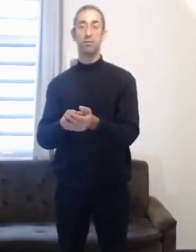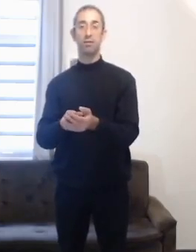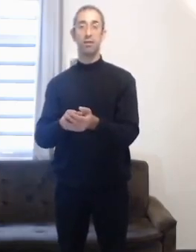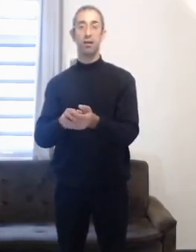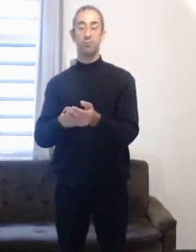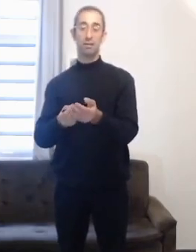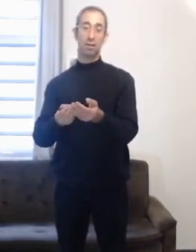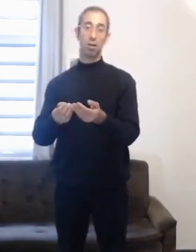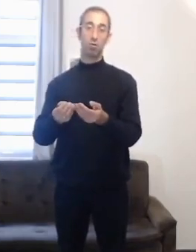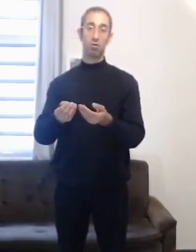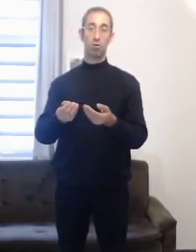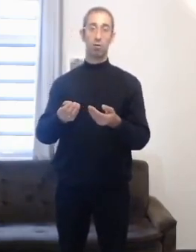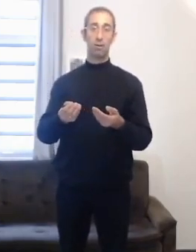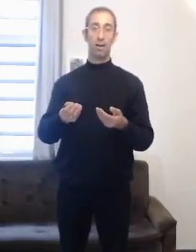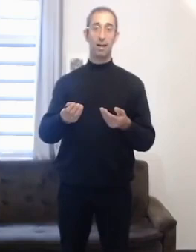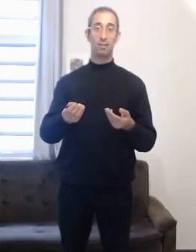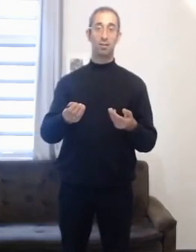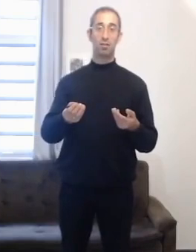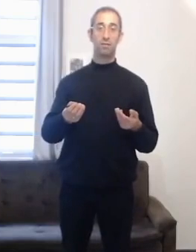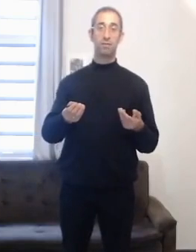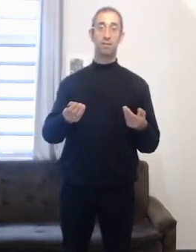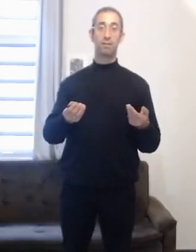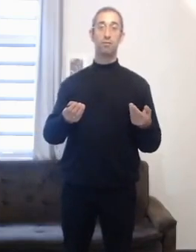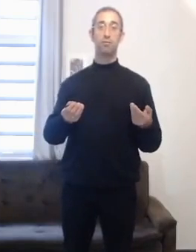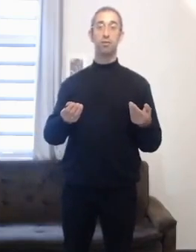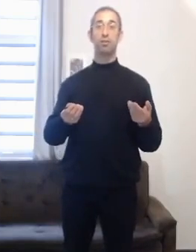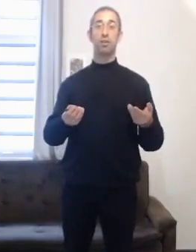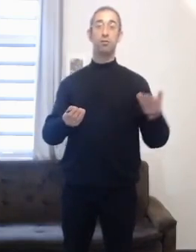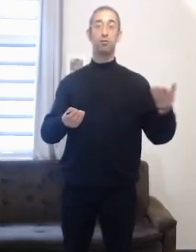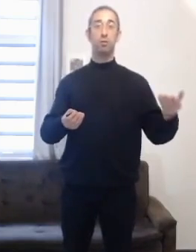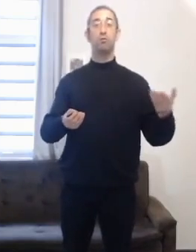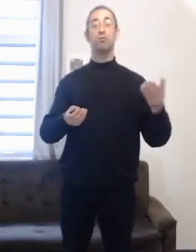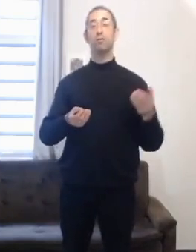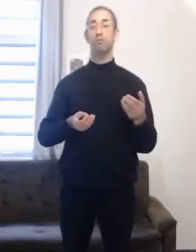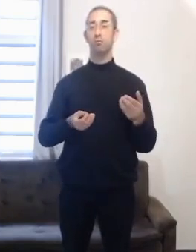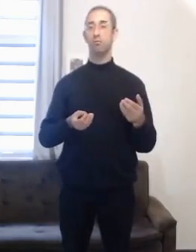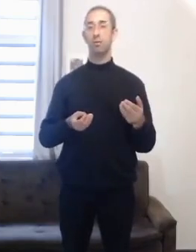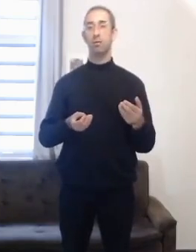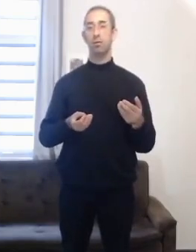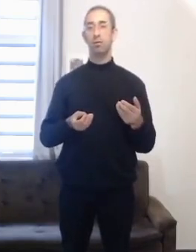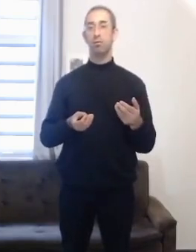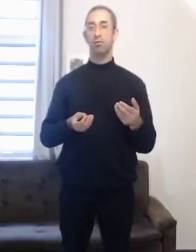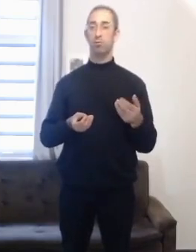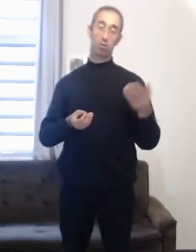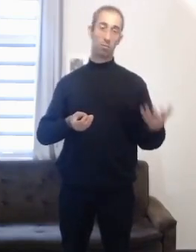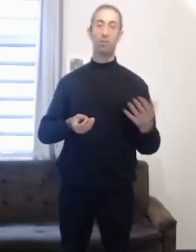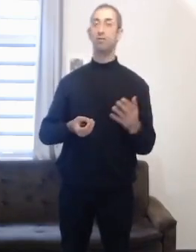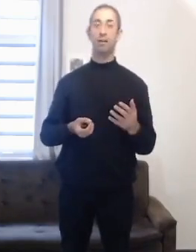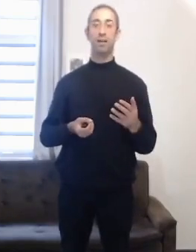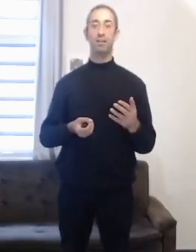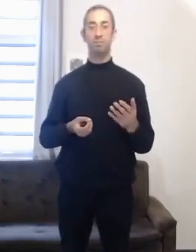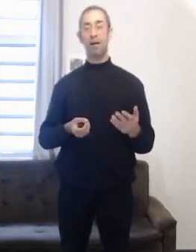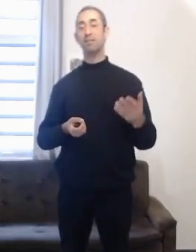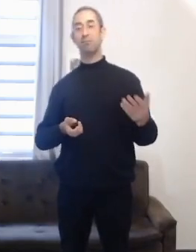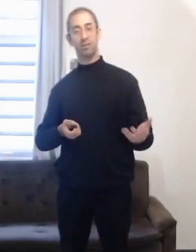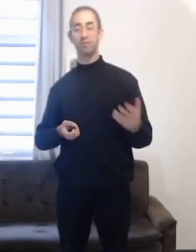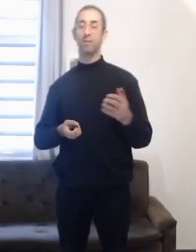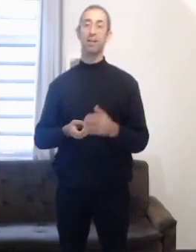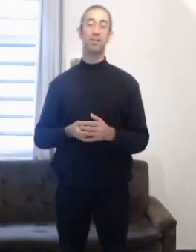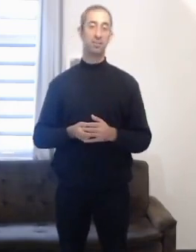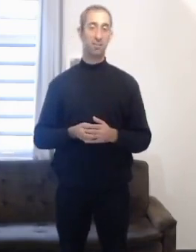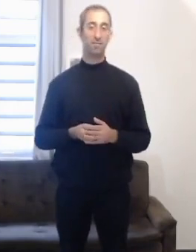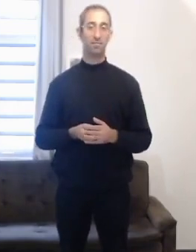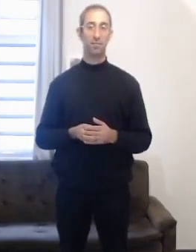isso, mas agora com toda a análise que nós fizemos, nós chegamos a uma conclusão totalmente diferente,